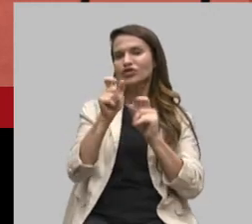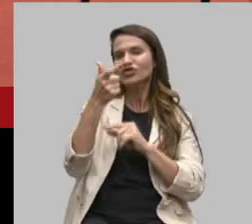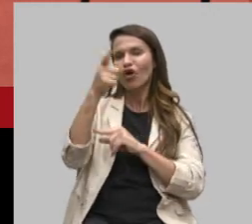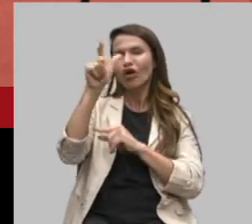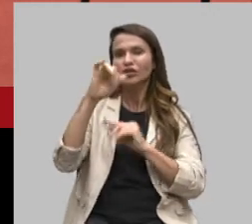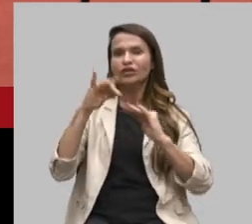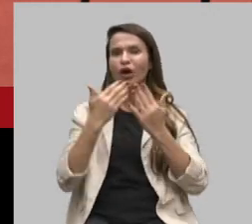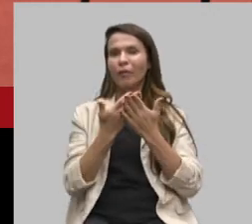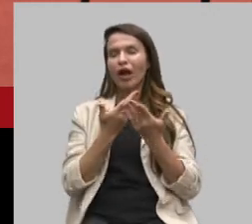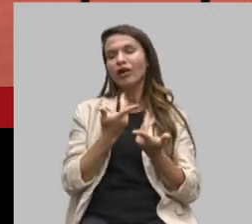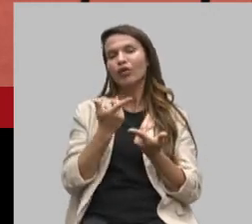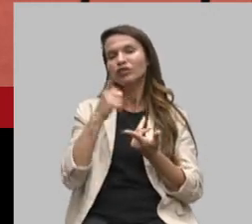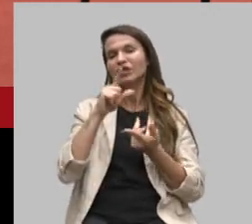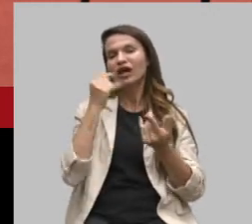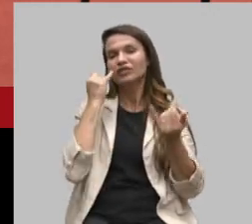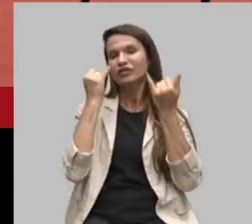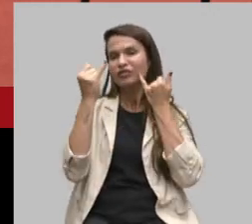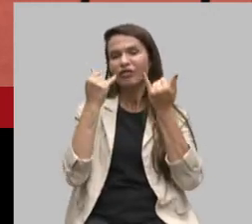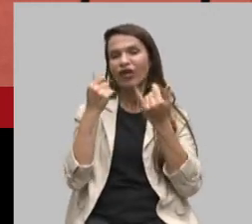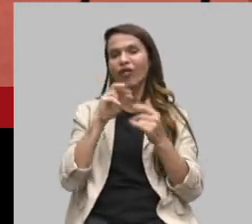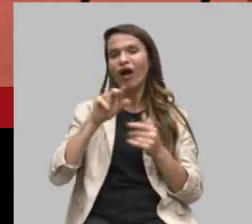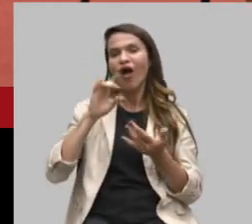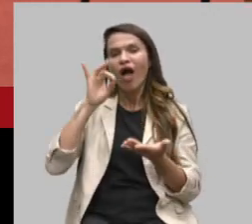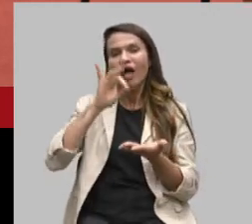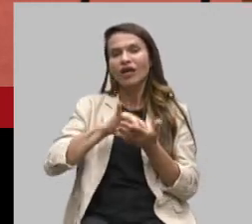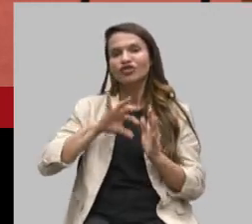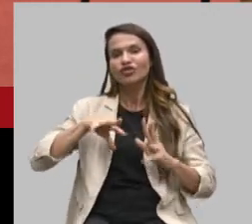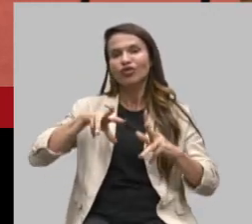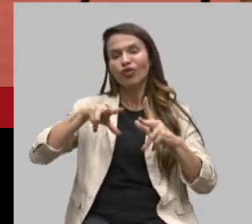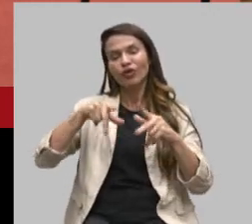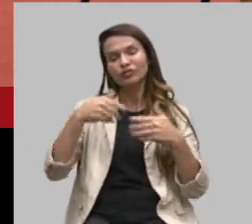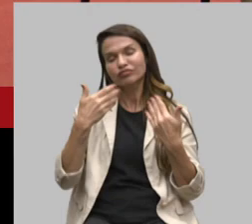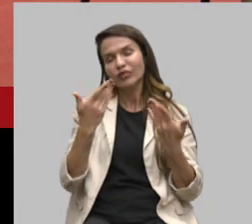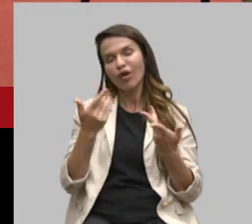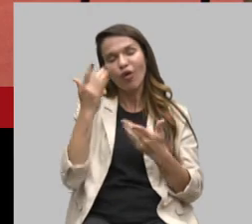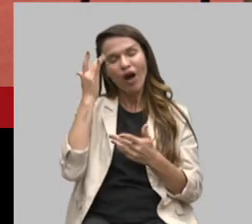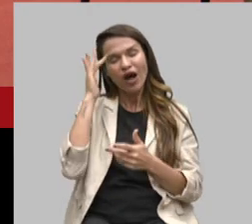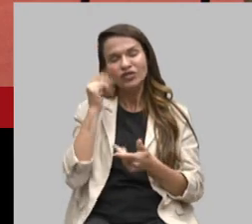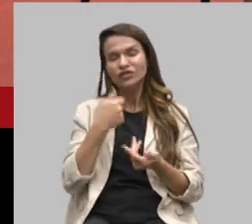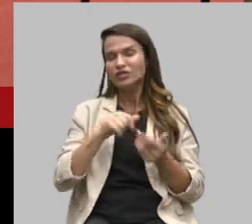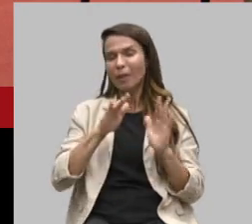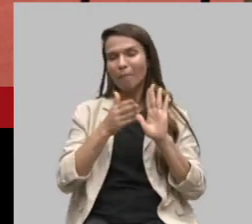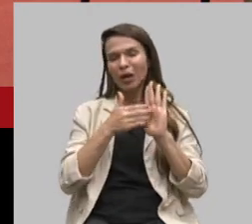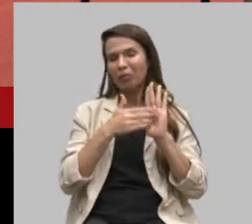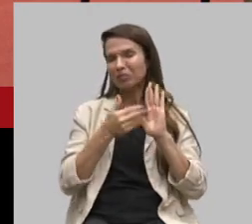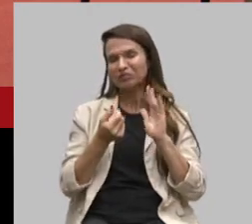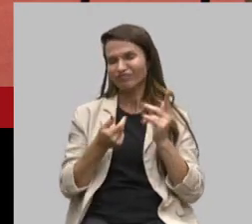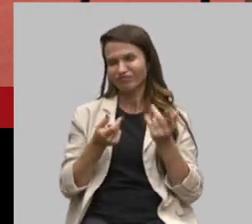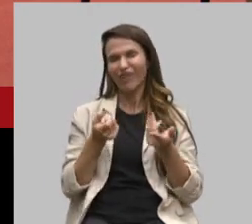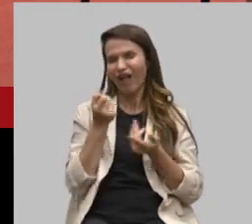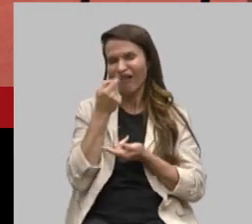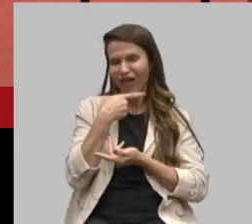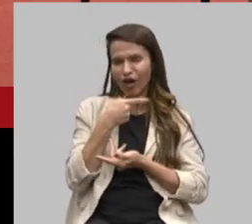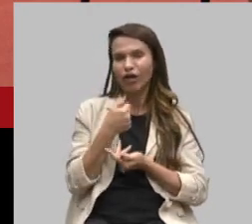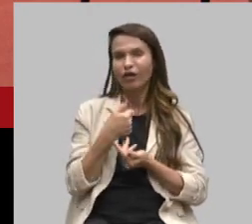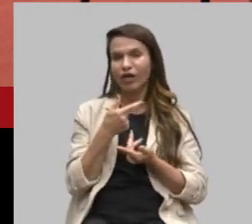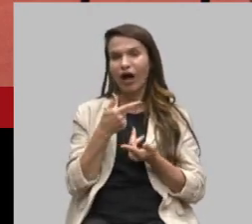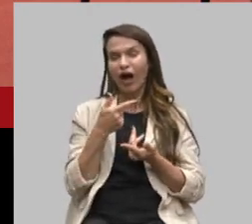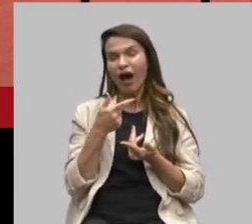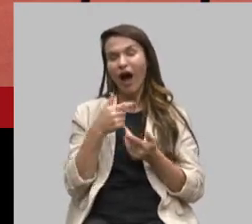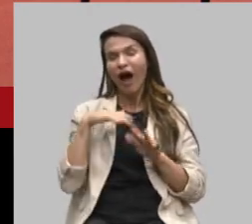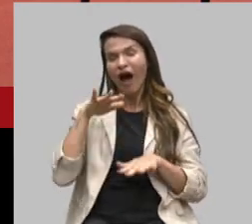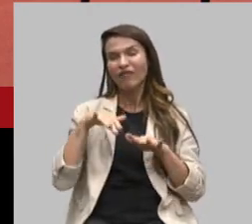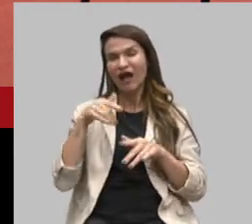informações já que isso não é realidade de todos então não acho essa proposta Realista e acho que talvez a sete contempo muito